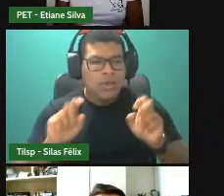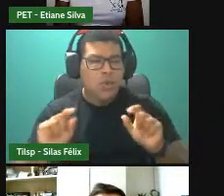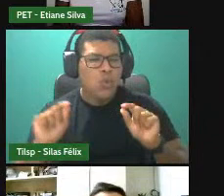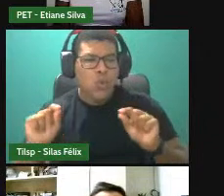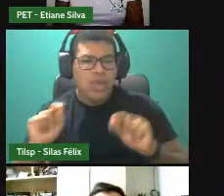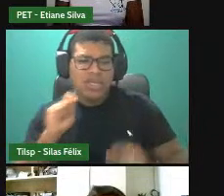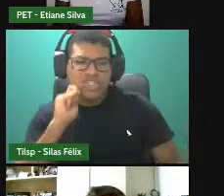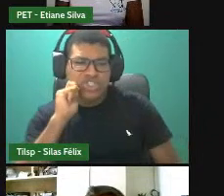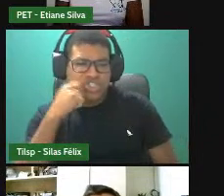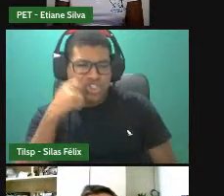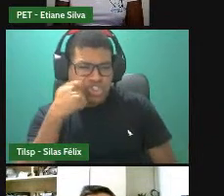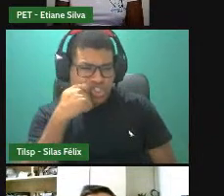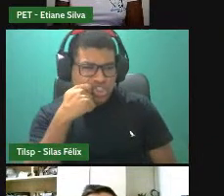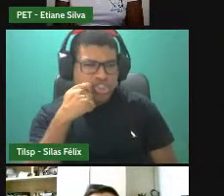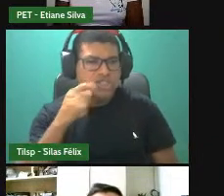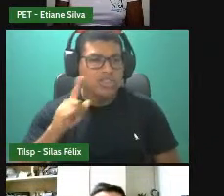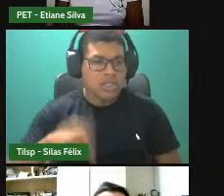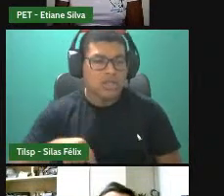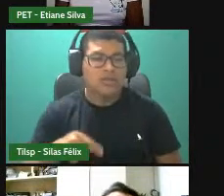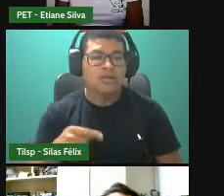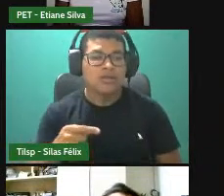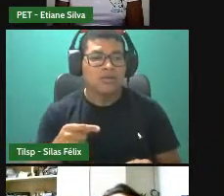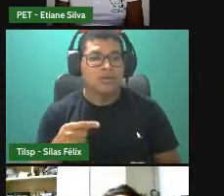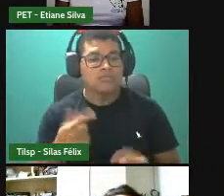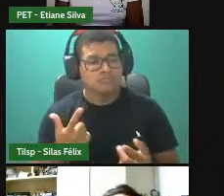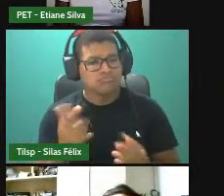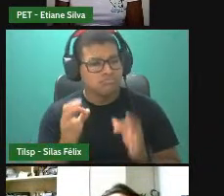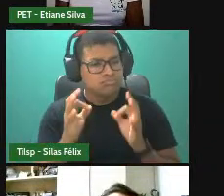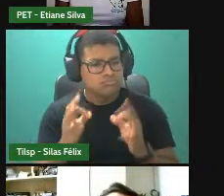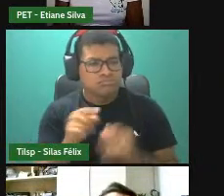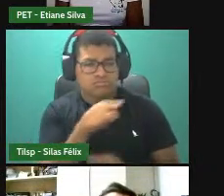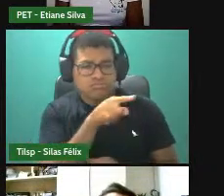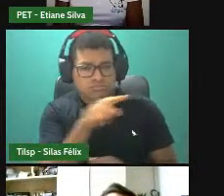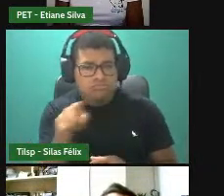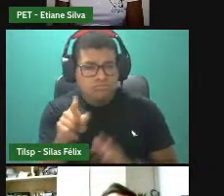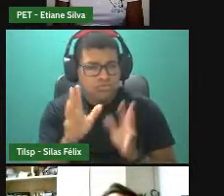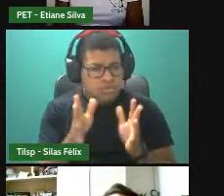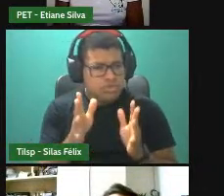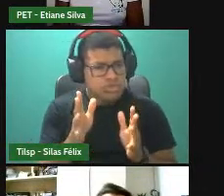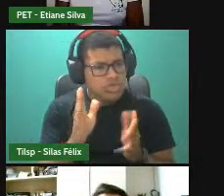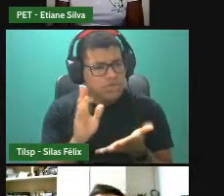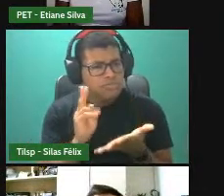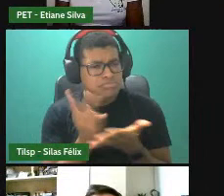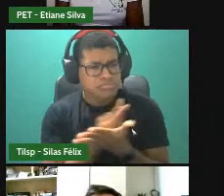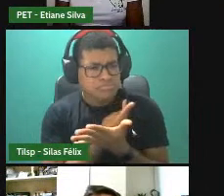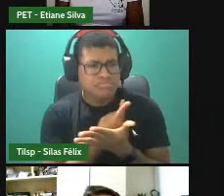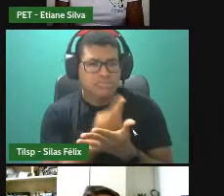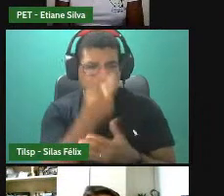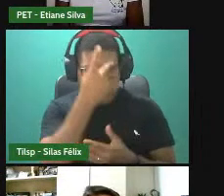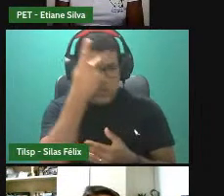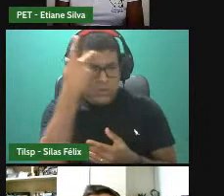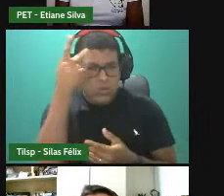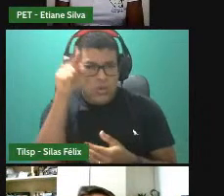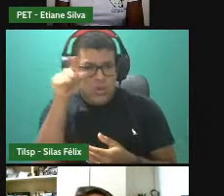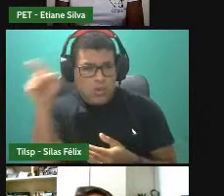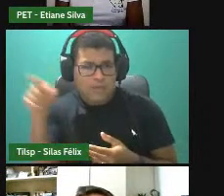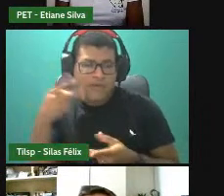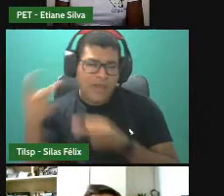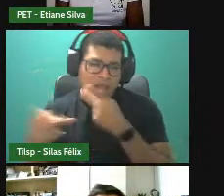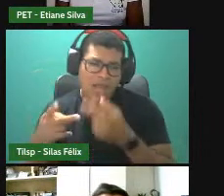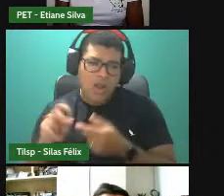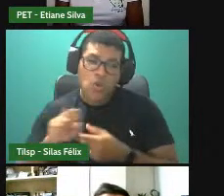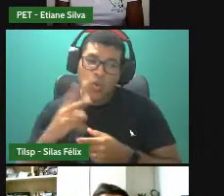contexto atual da odontologia, certamente, né, vocês já ouviram aí pessoas comentarem, outros